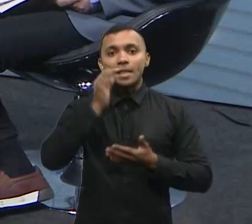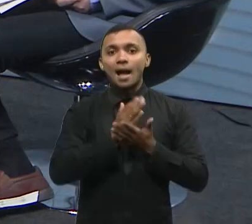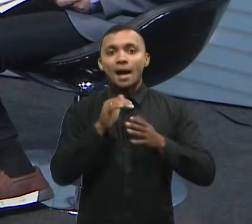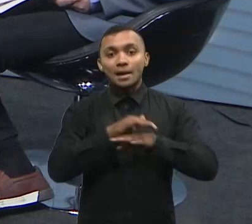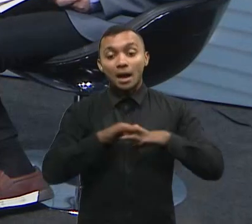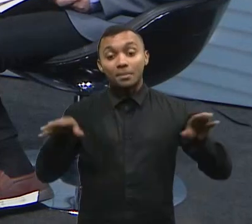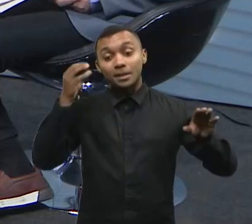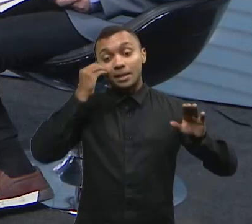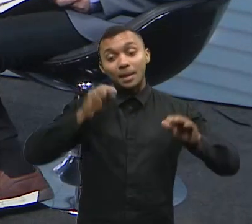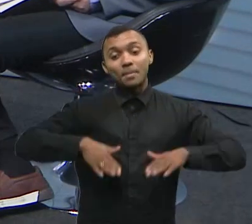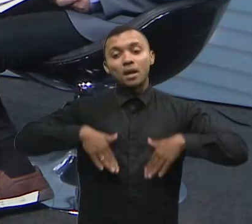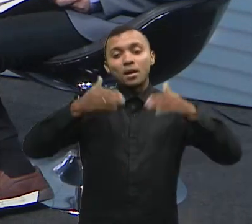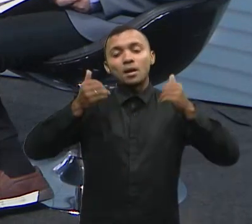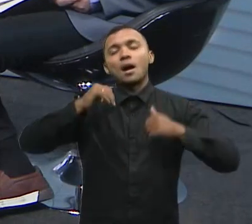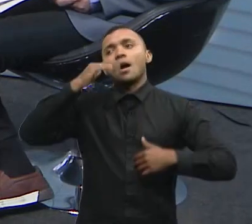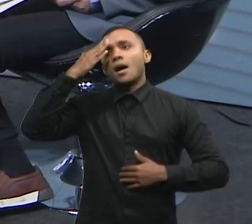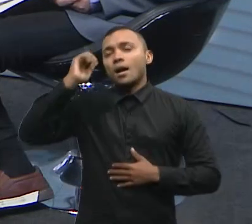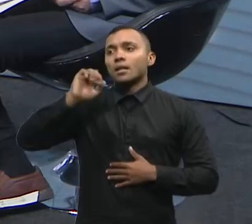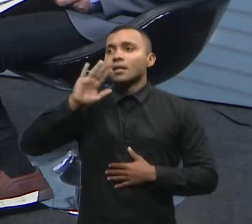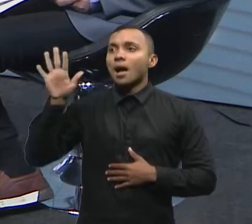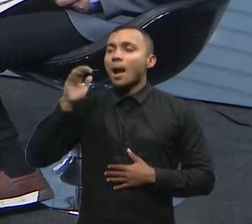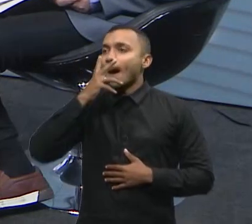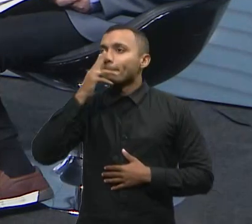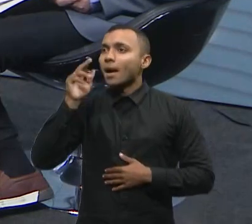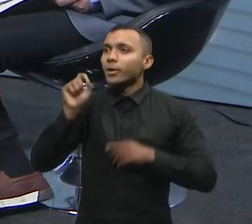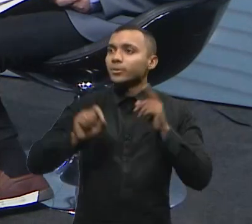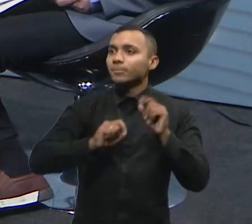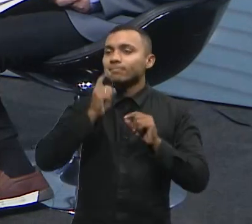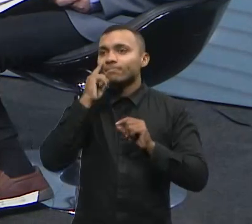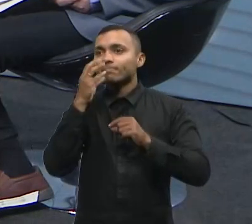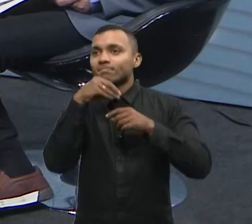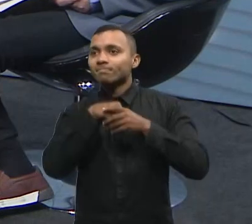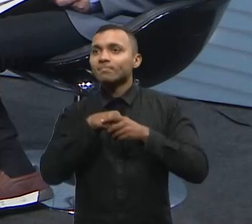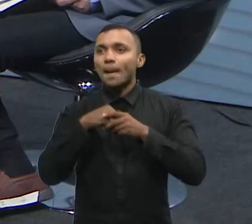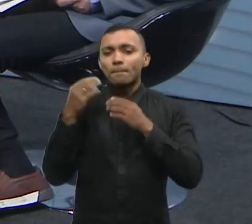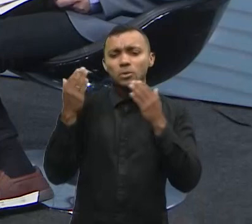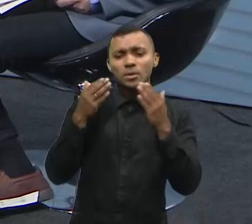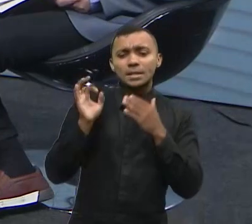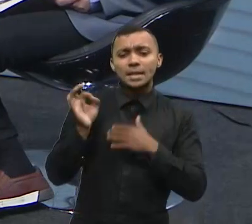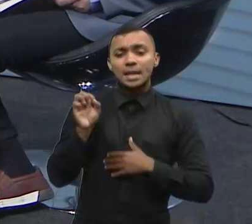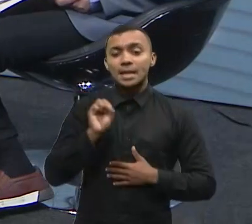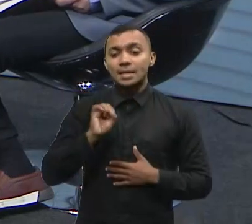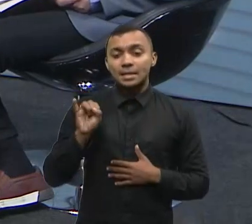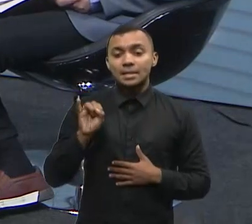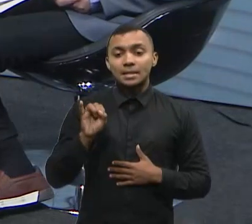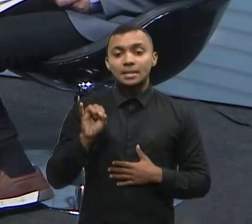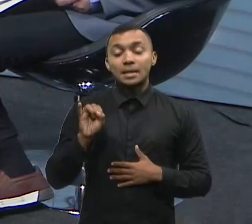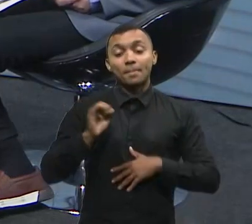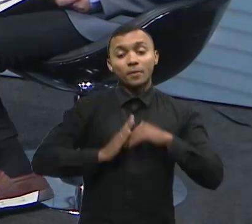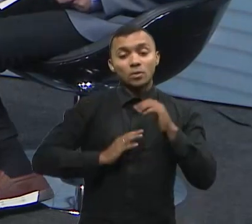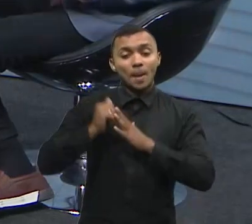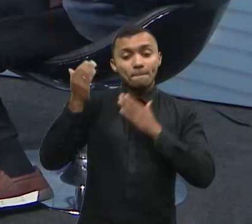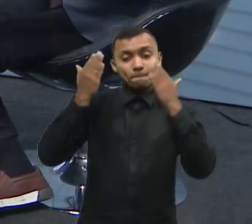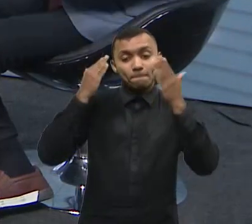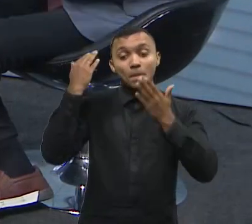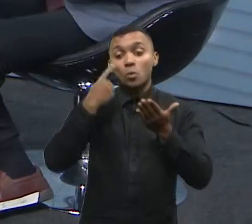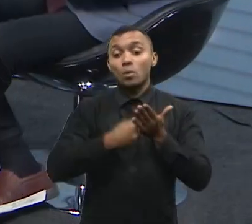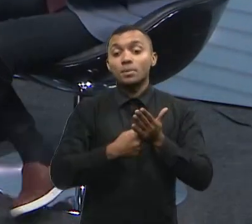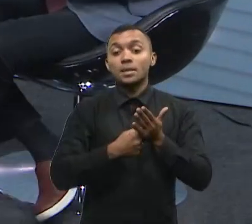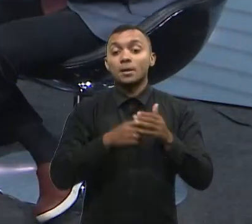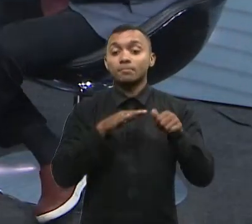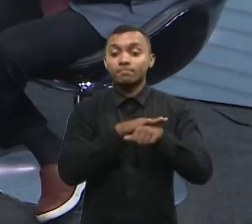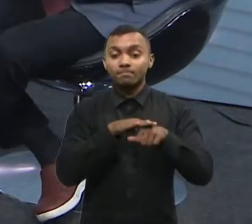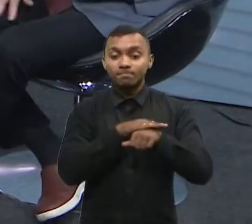mais ou menos nos gabinetes de psicanálise, né? Quando os psicoterapeutas se reúnem para